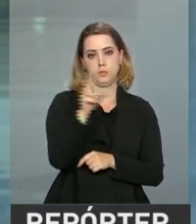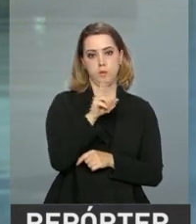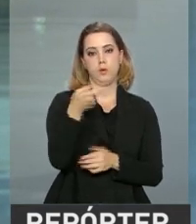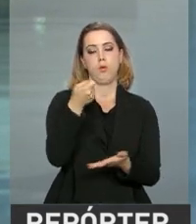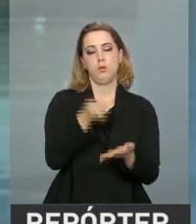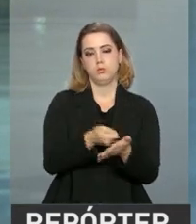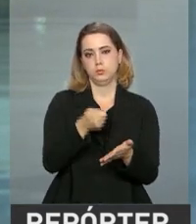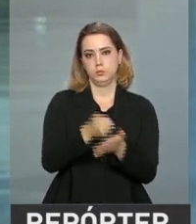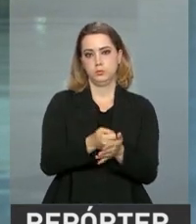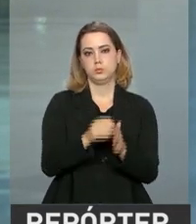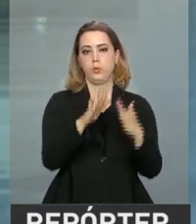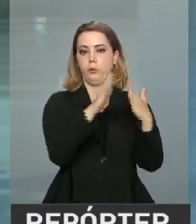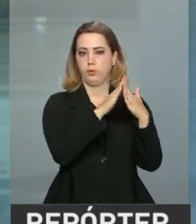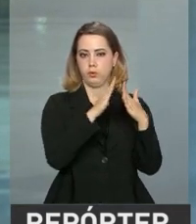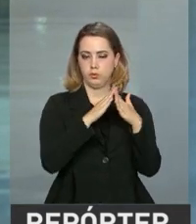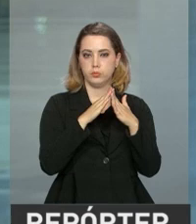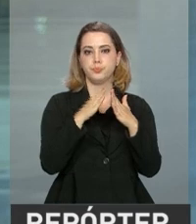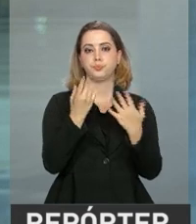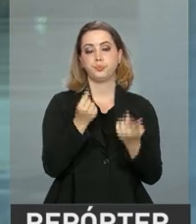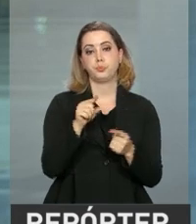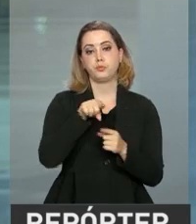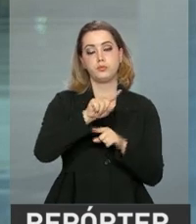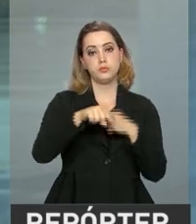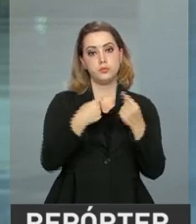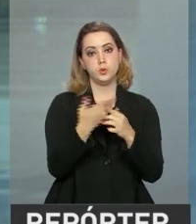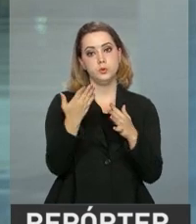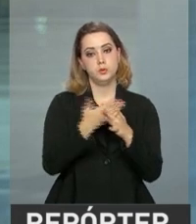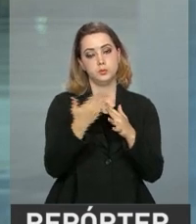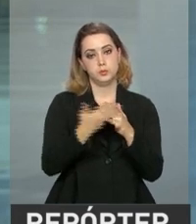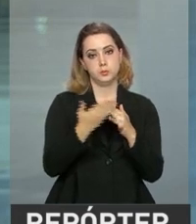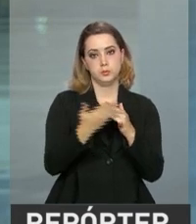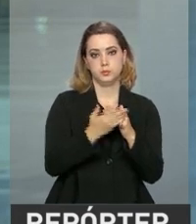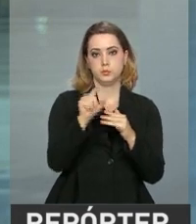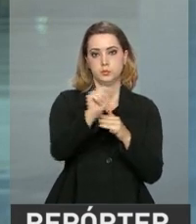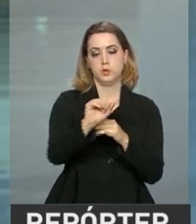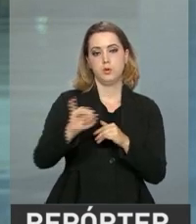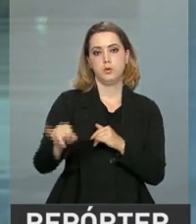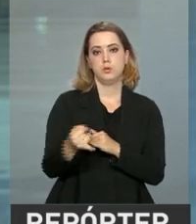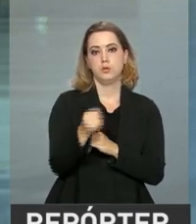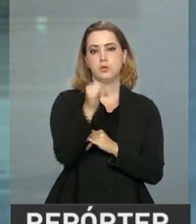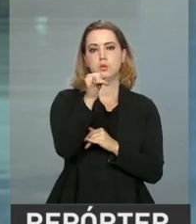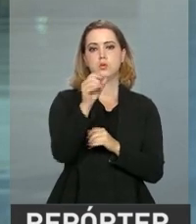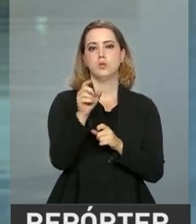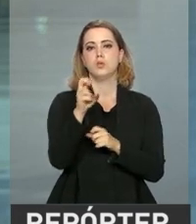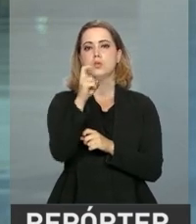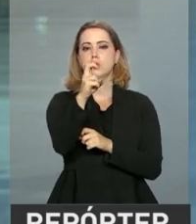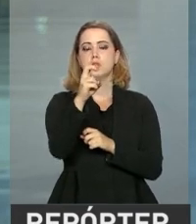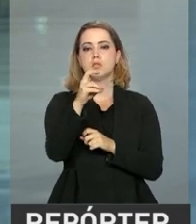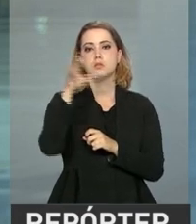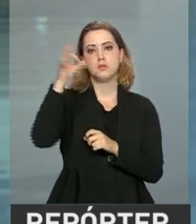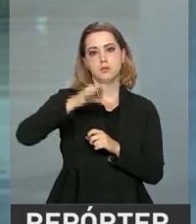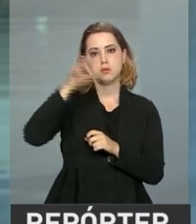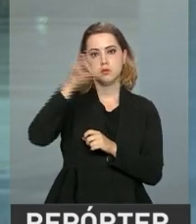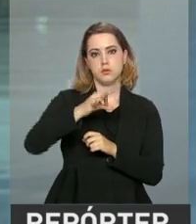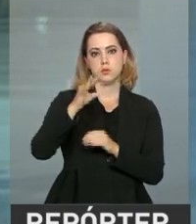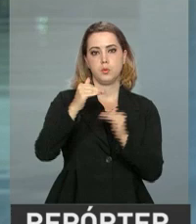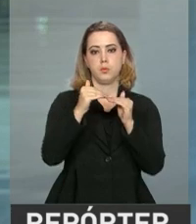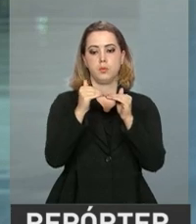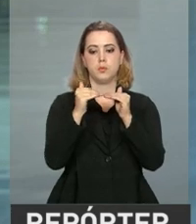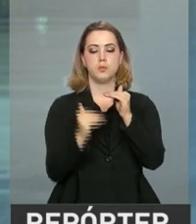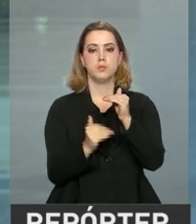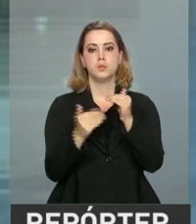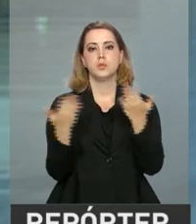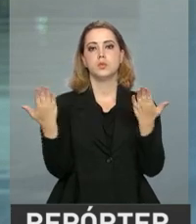imóvel e o restante tem de ser financiado pelo candidato com juros por ano de 5% bem abaixo